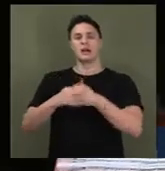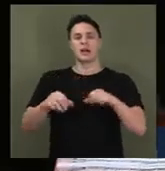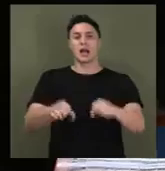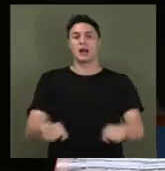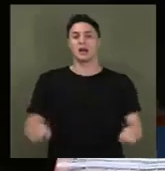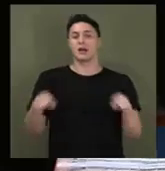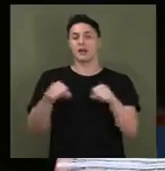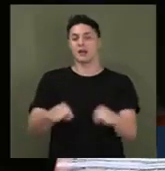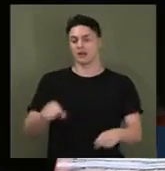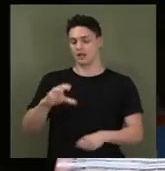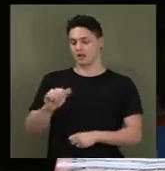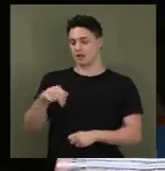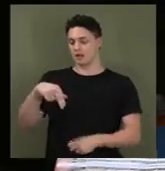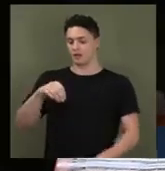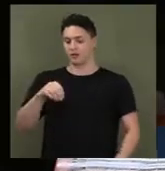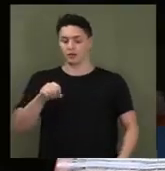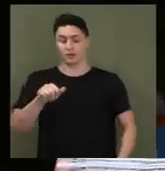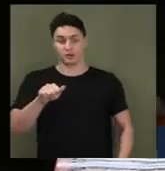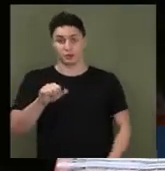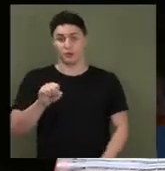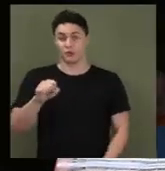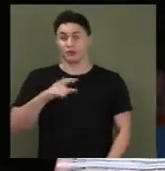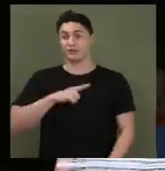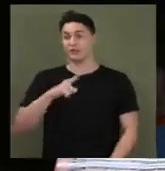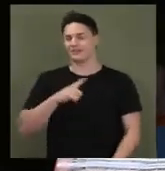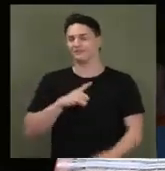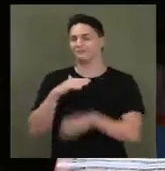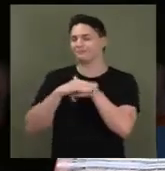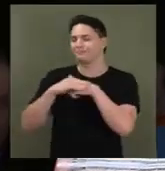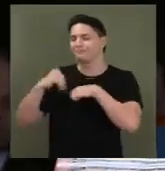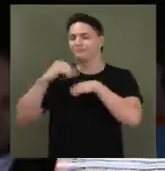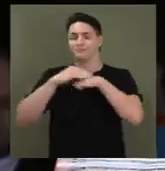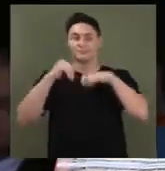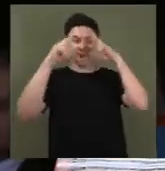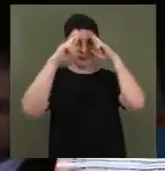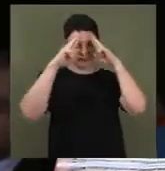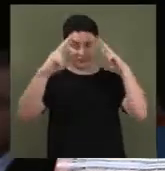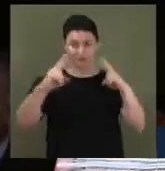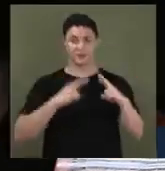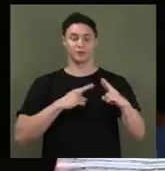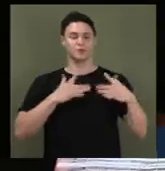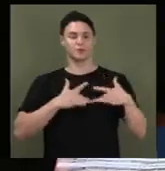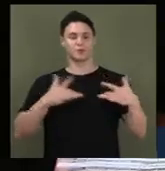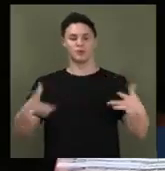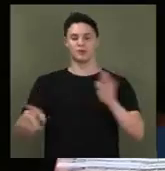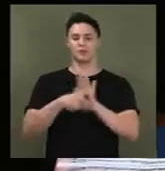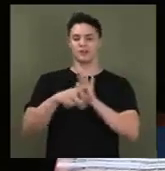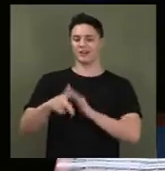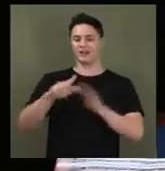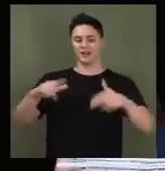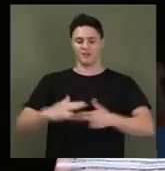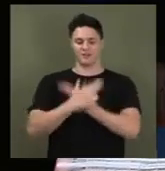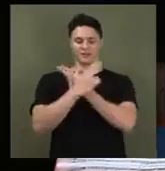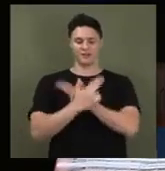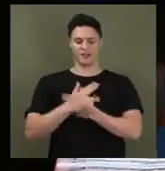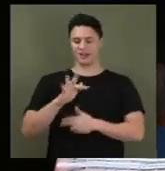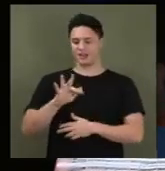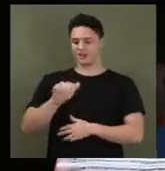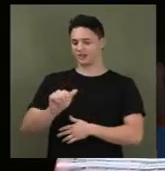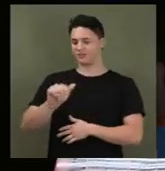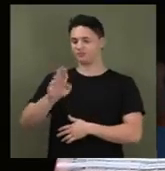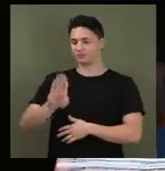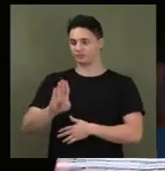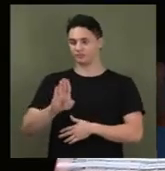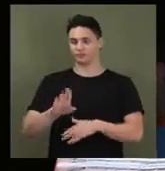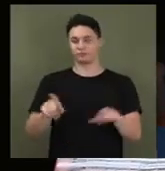com a cortesia, o carinho, o respeito, a solidariedade da nossa FAB, né? FAB foi muito